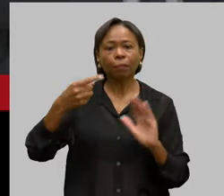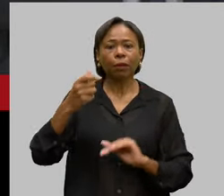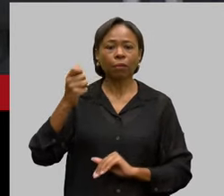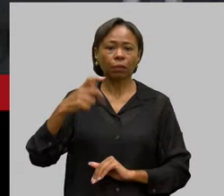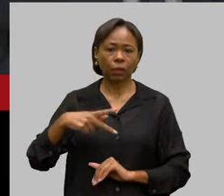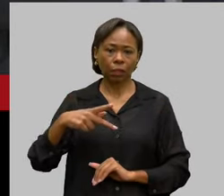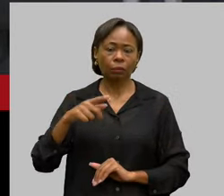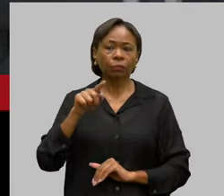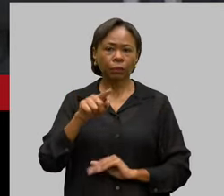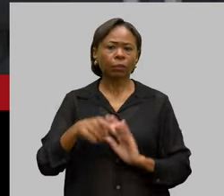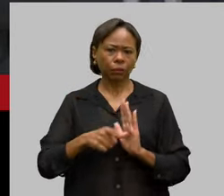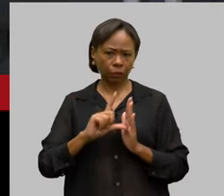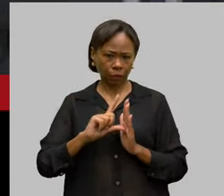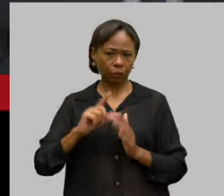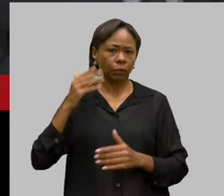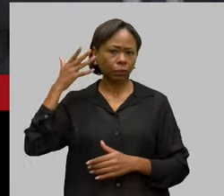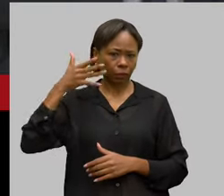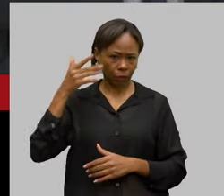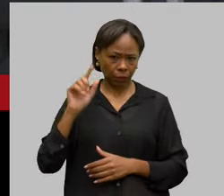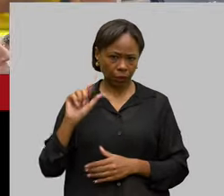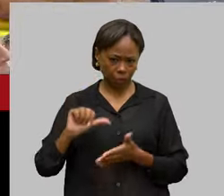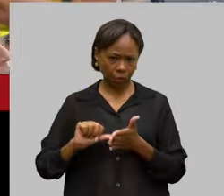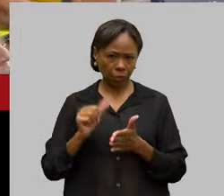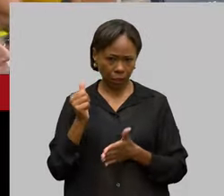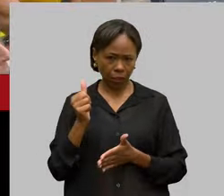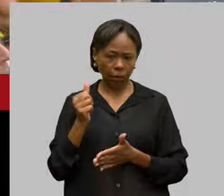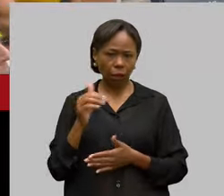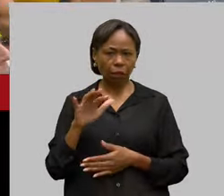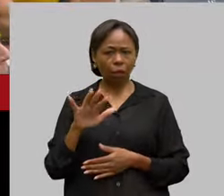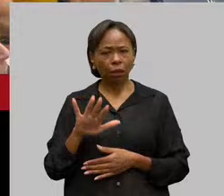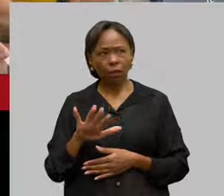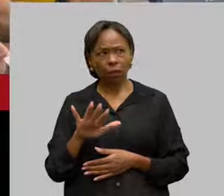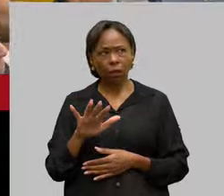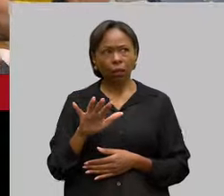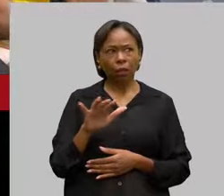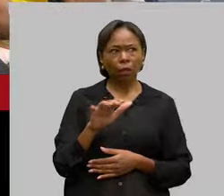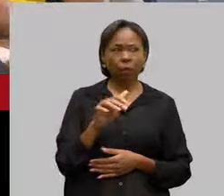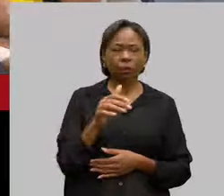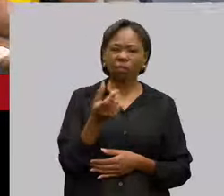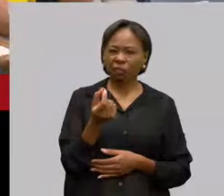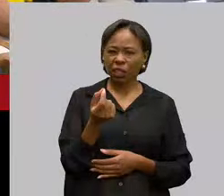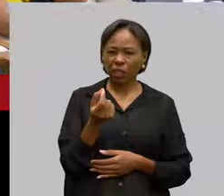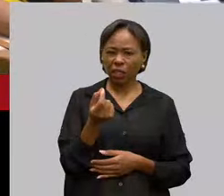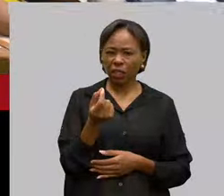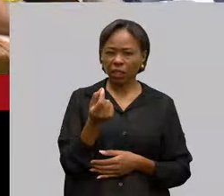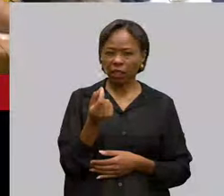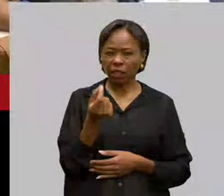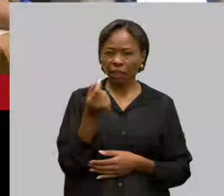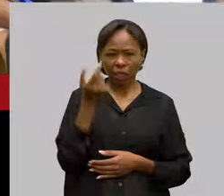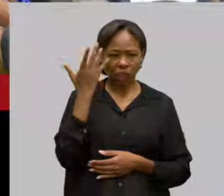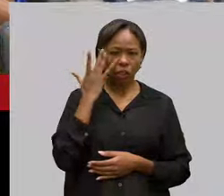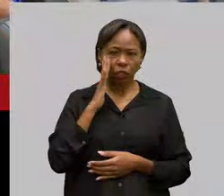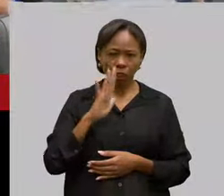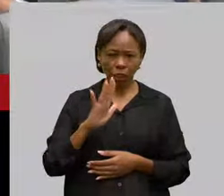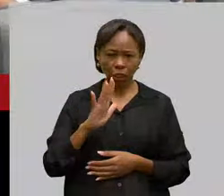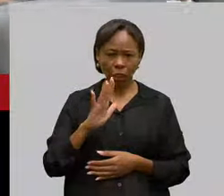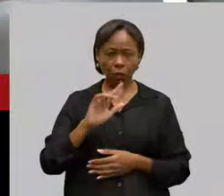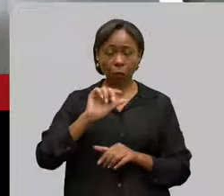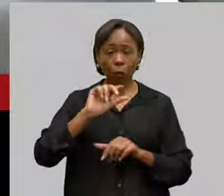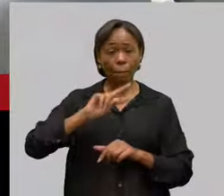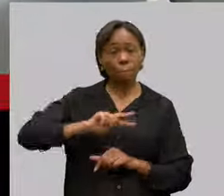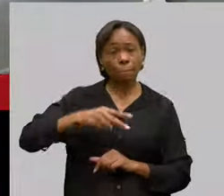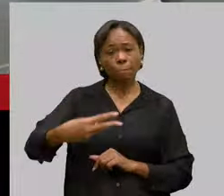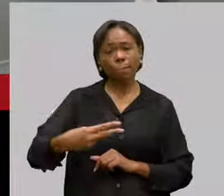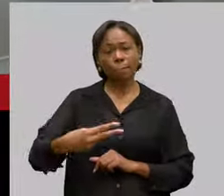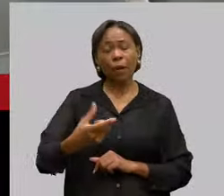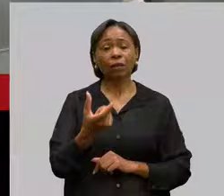primeira palestra às vezes há 15 20 dias ficou 5 anos como você não pode fazer uma regra por pessoa você tem